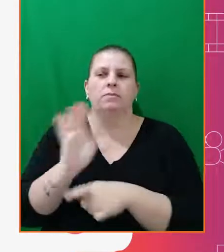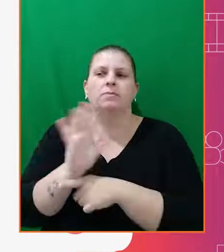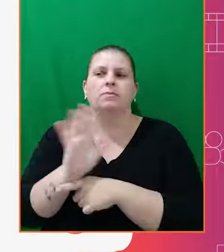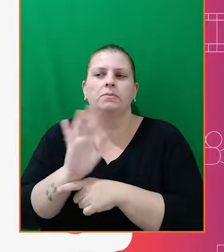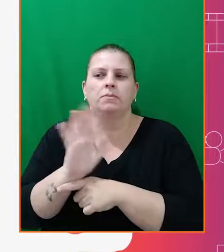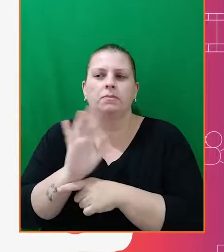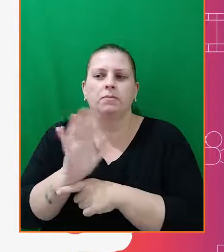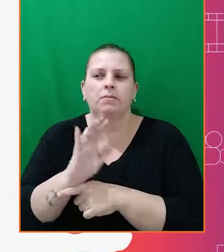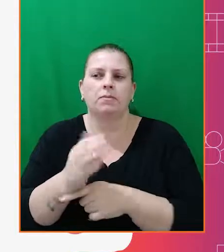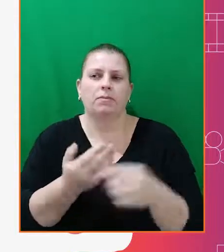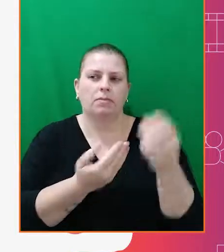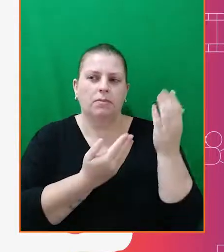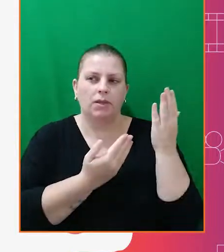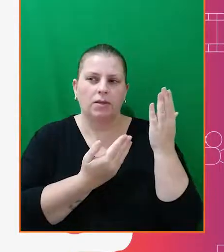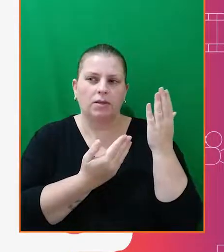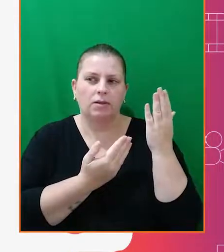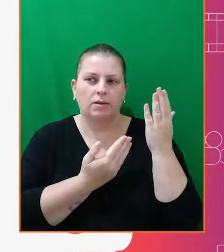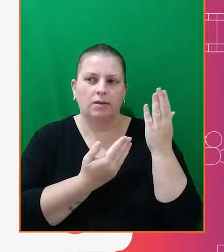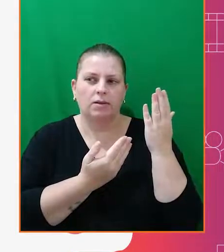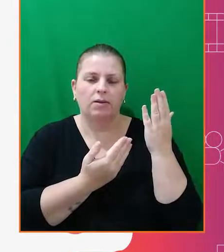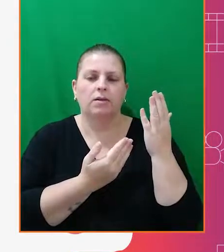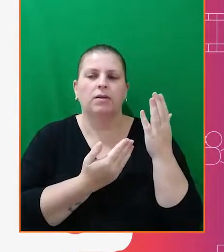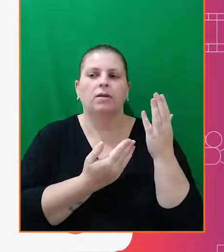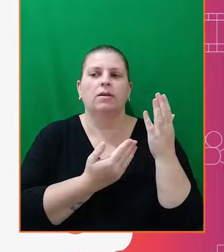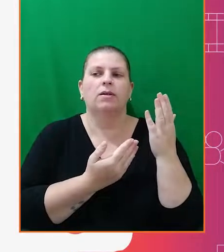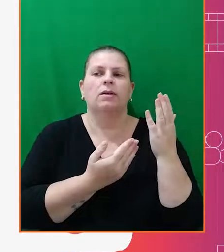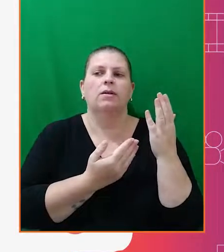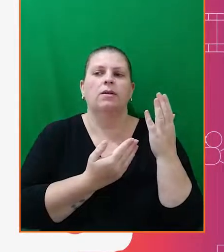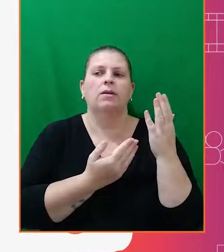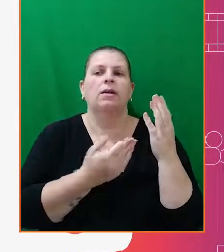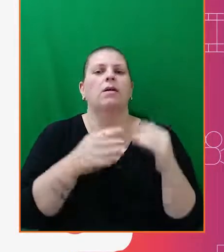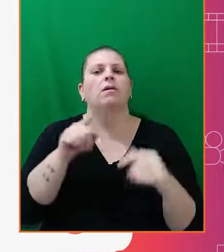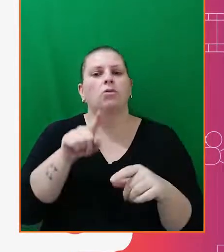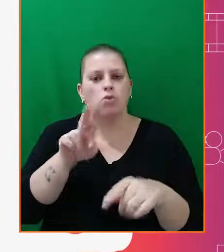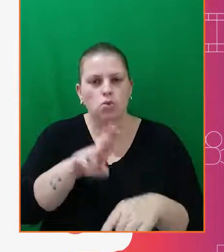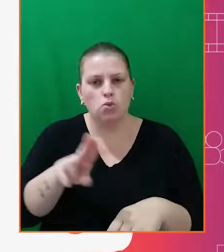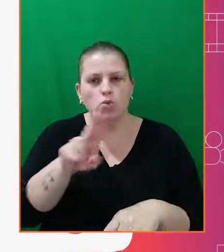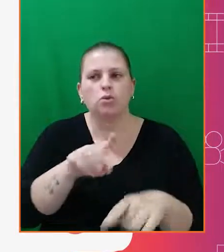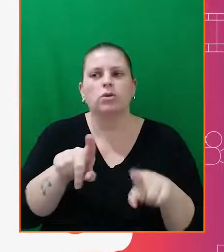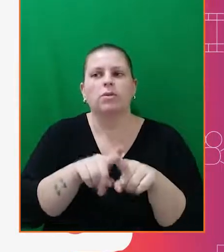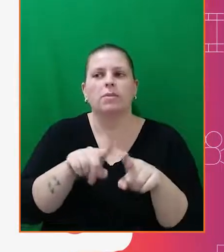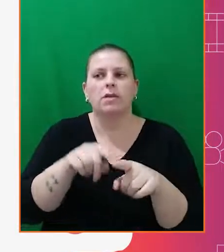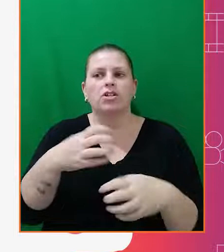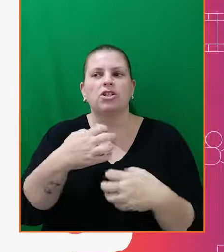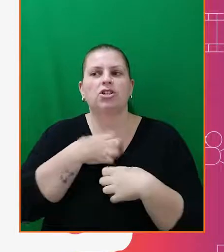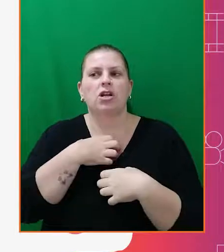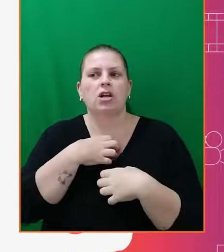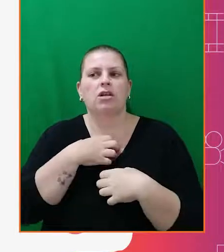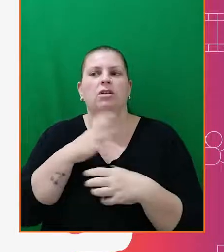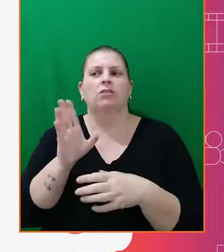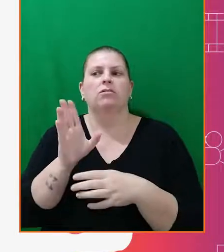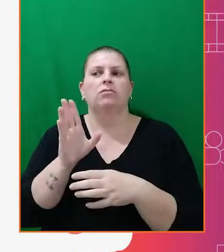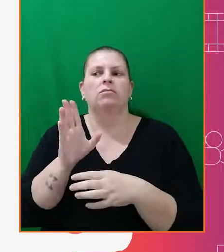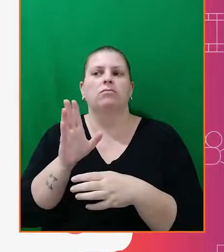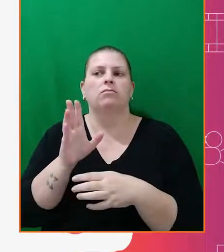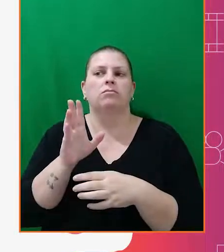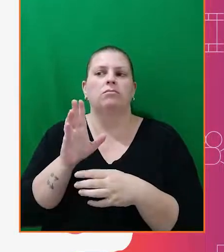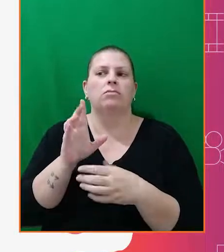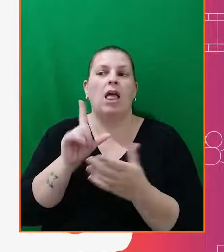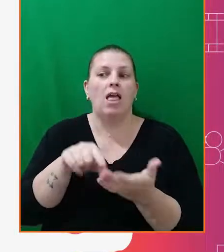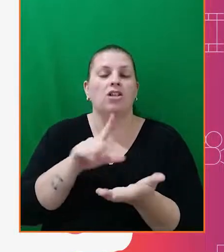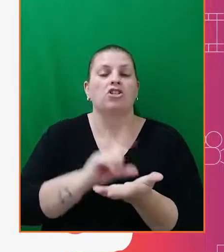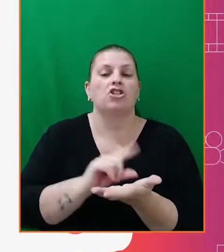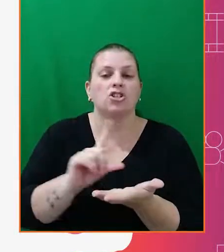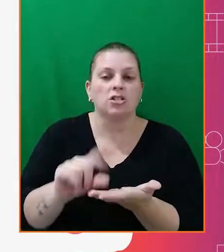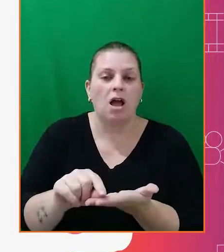Tem filmes também como Waking Life e O Homem Duplo, que são longas-metragens que investem na rotoscopia como um estilo, né? E criam